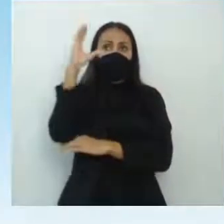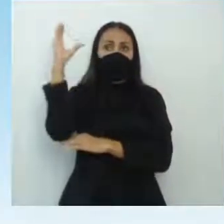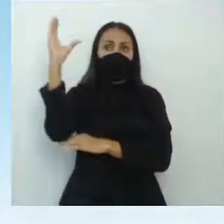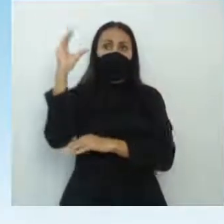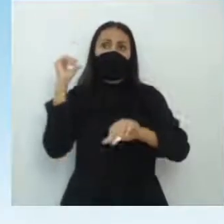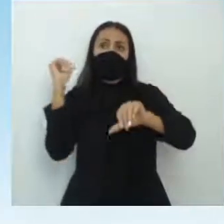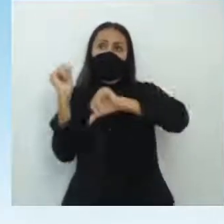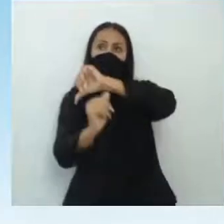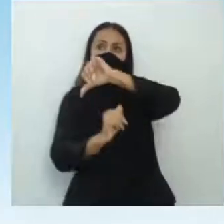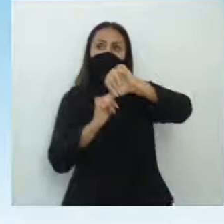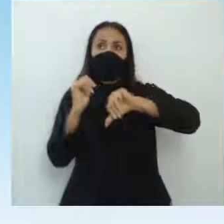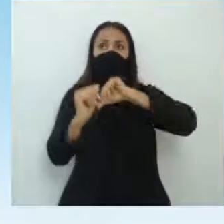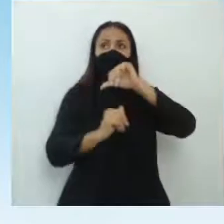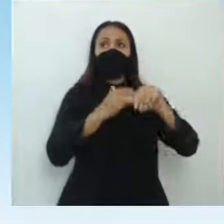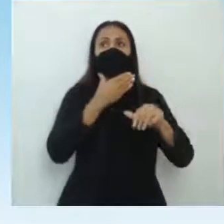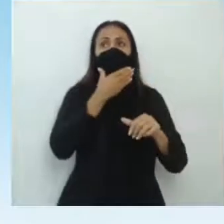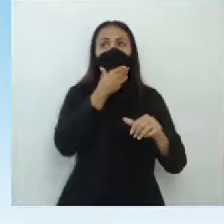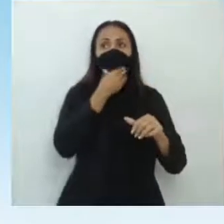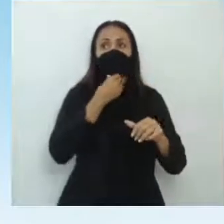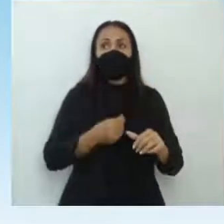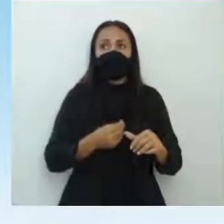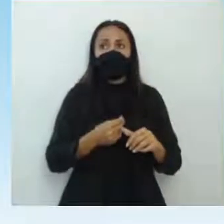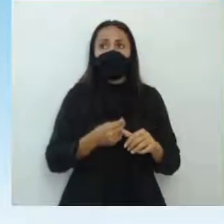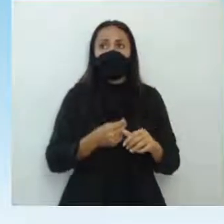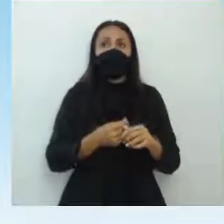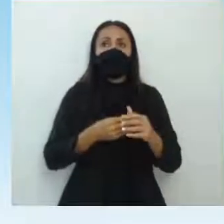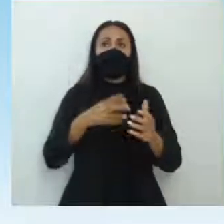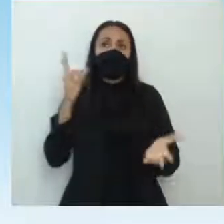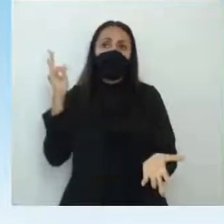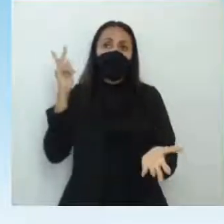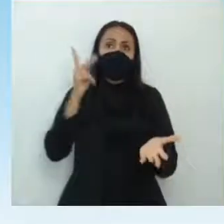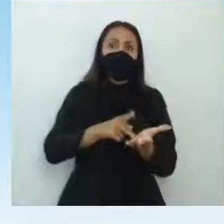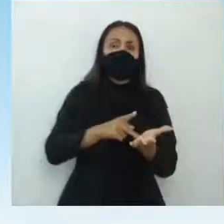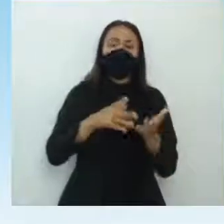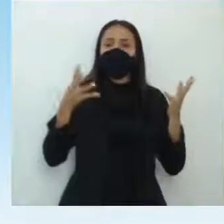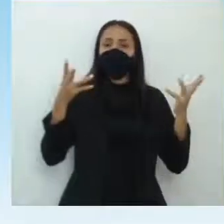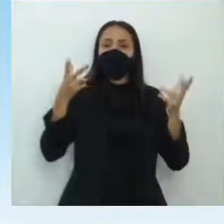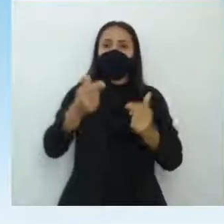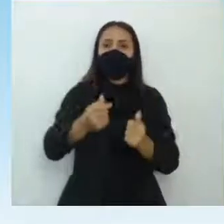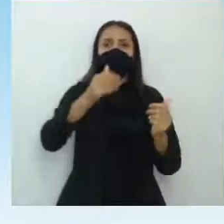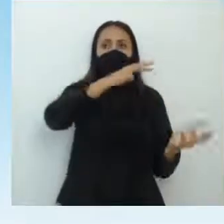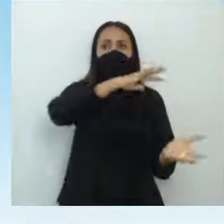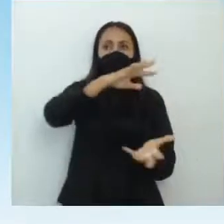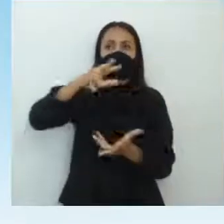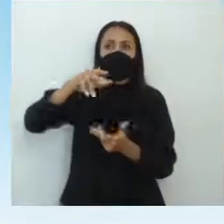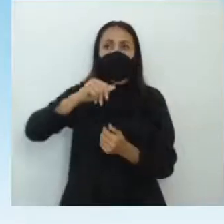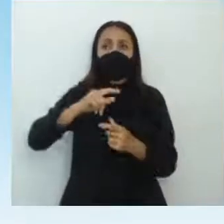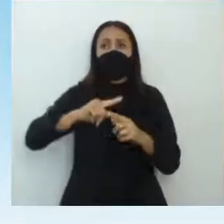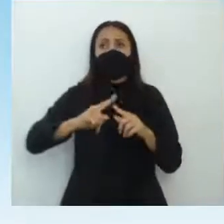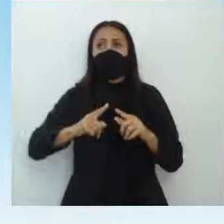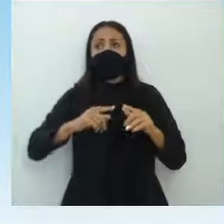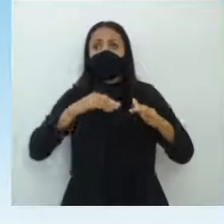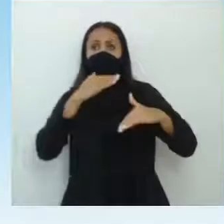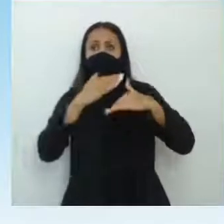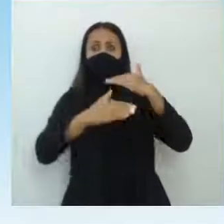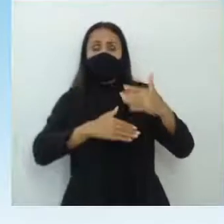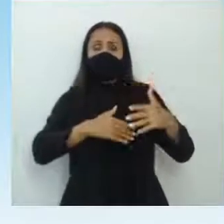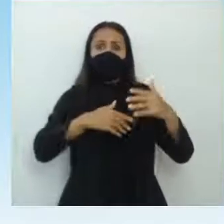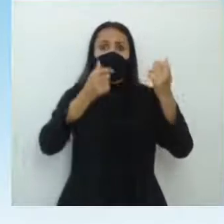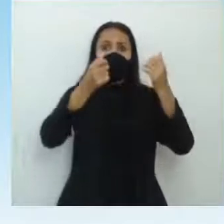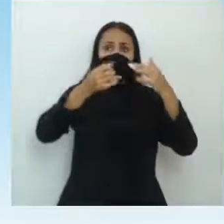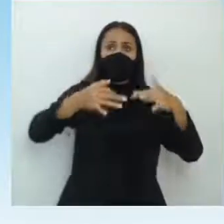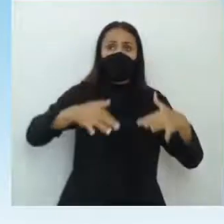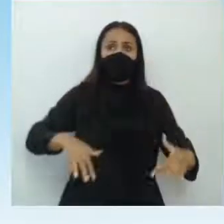climáticos modificados pelo homem afetam todo o planeta, mas os processos